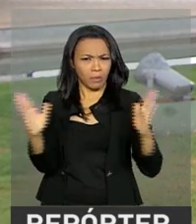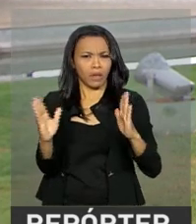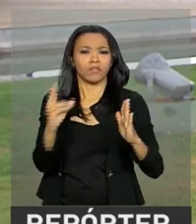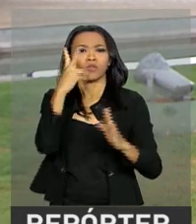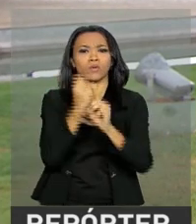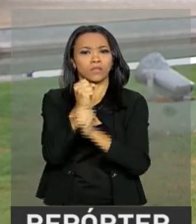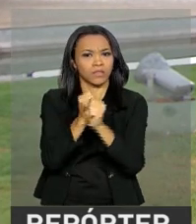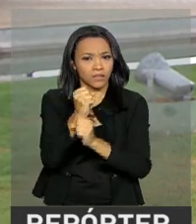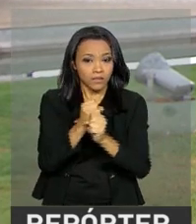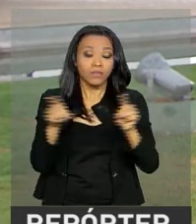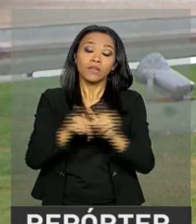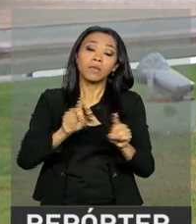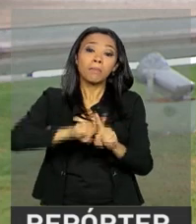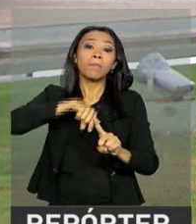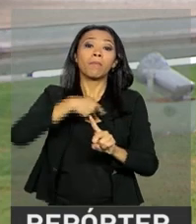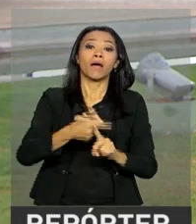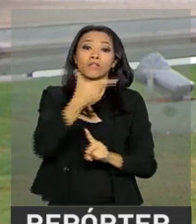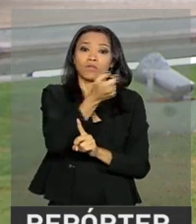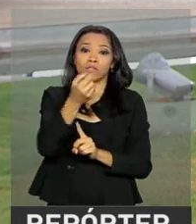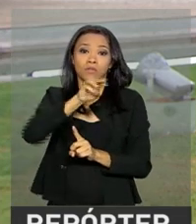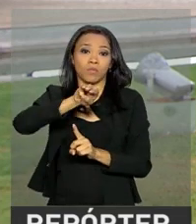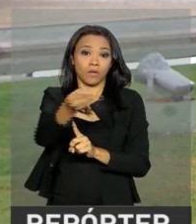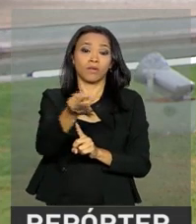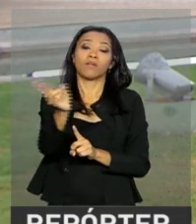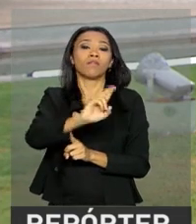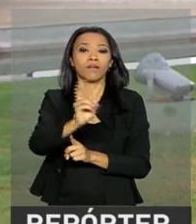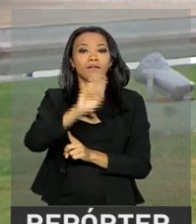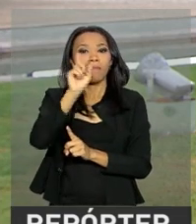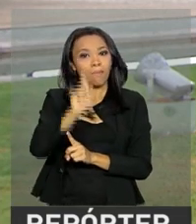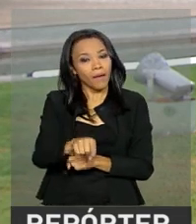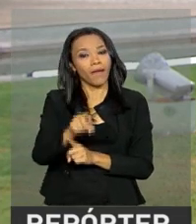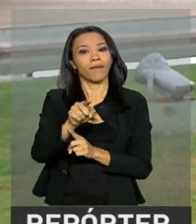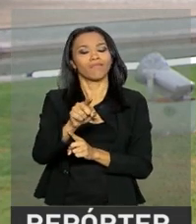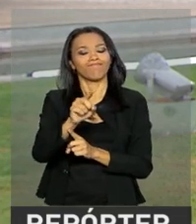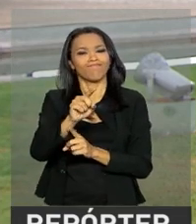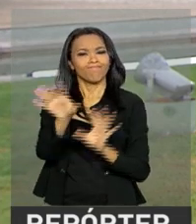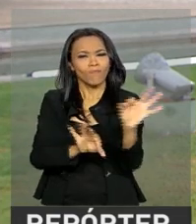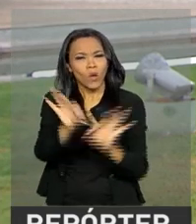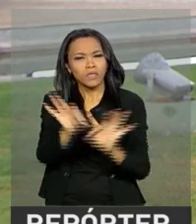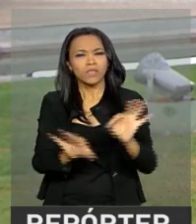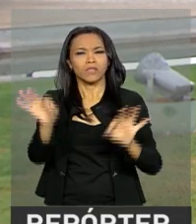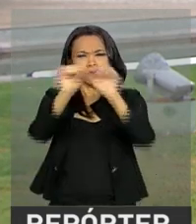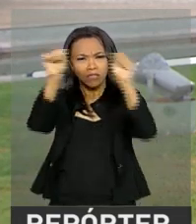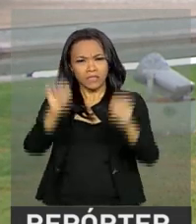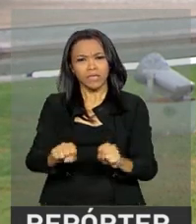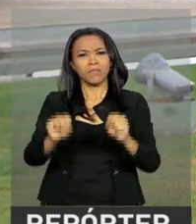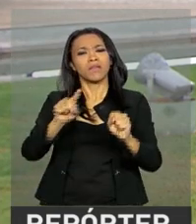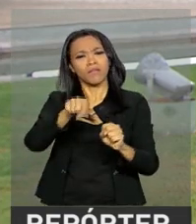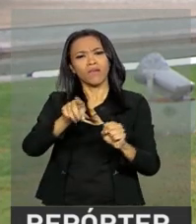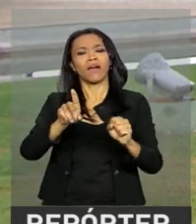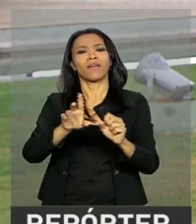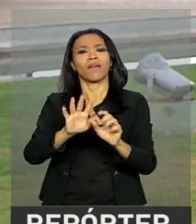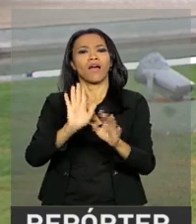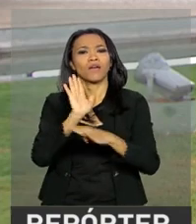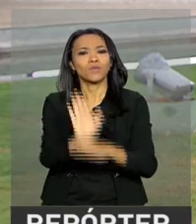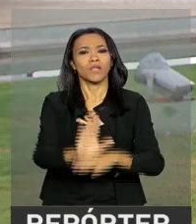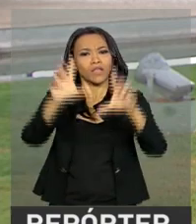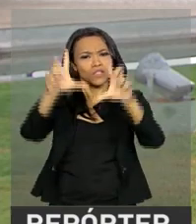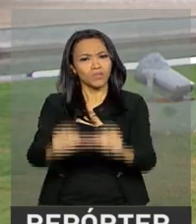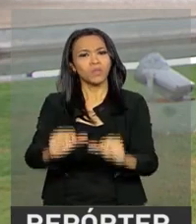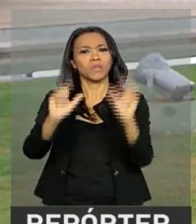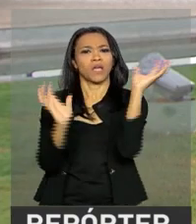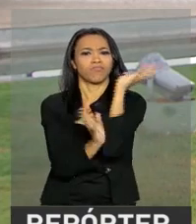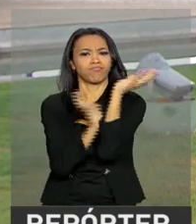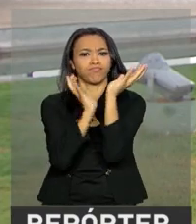disponibilizados 200 milhões de reais para o desenvolvimento de 10 sistemas que vão ajudar na desburocratização da gestão dessas empresas.